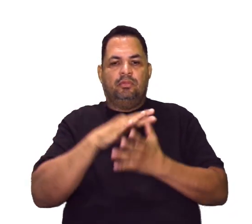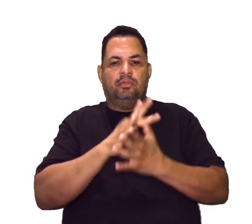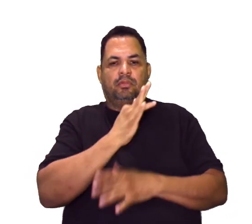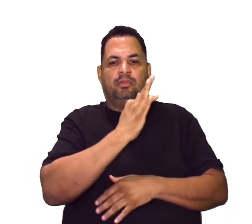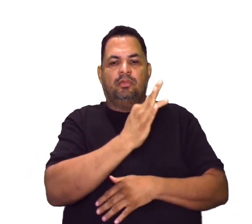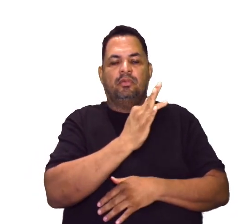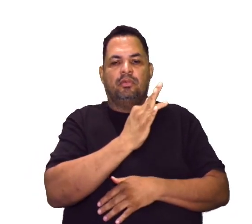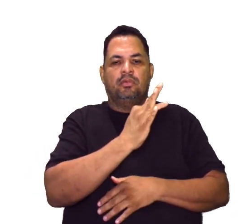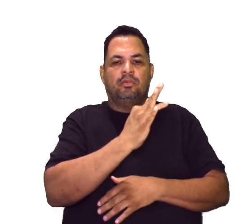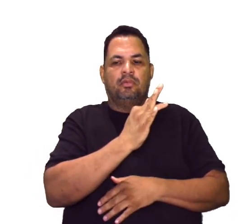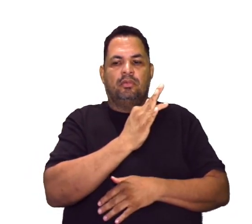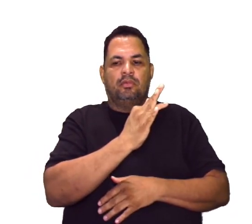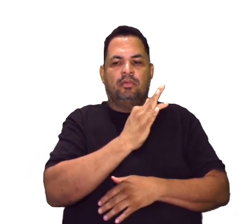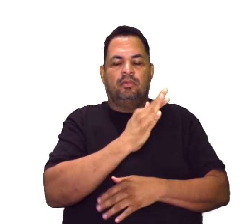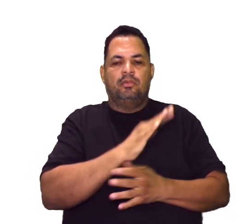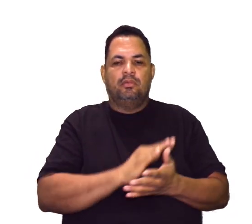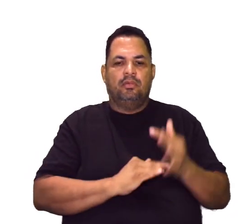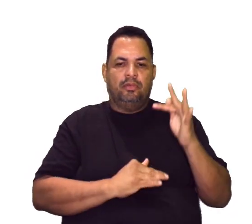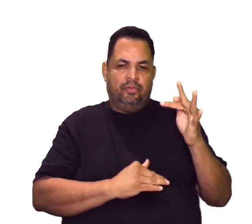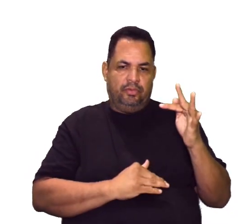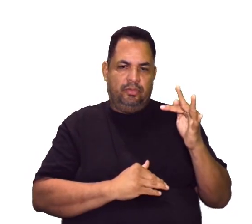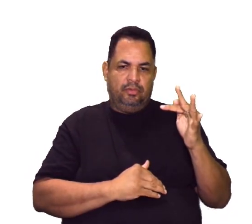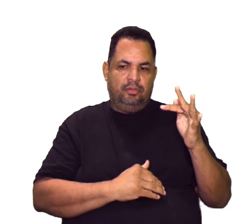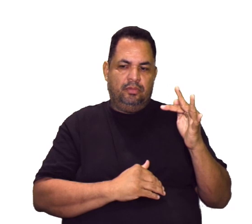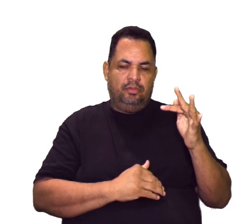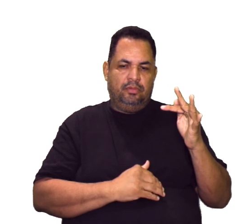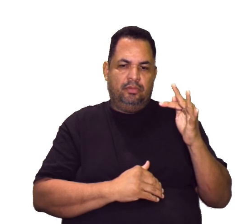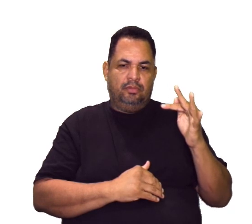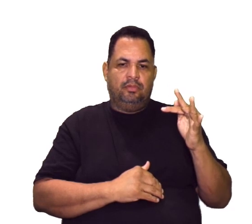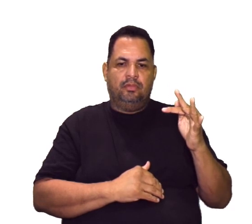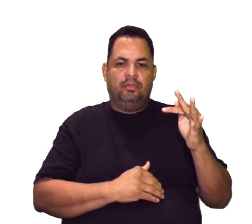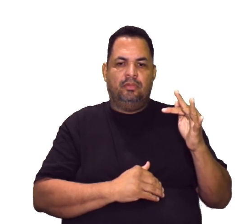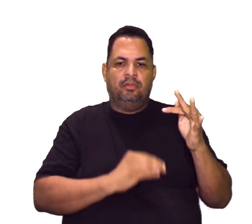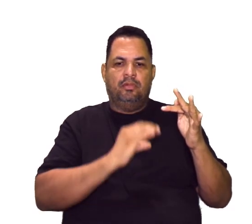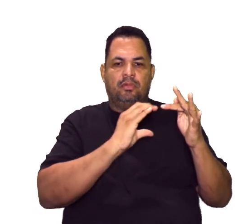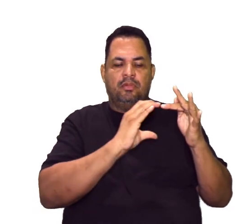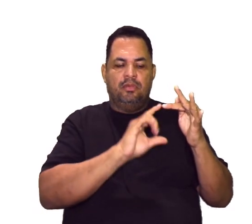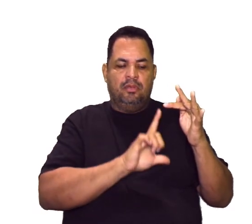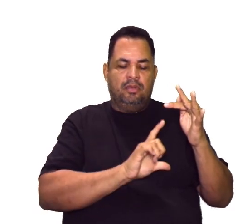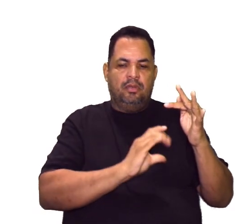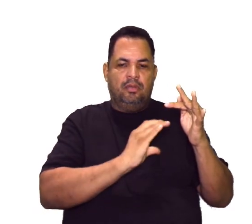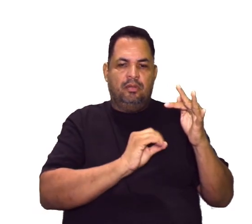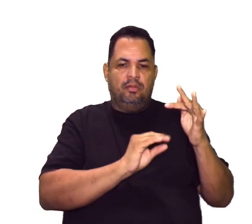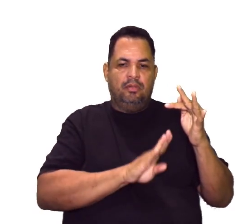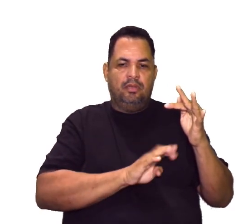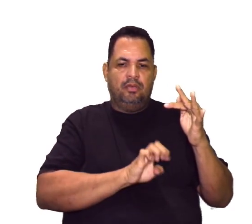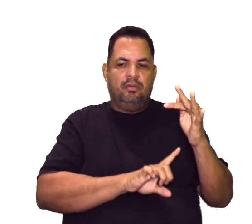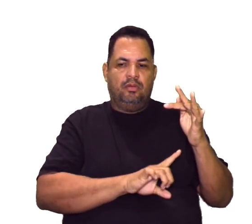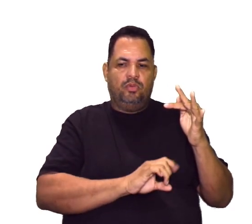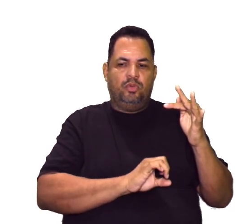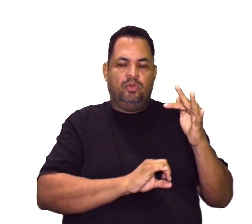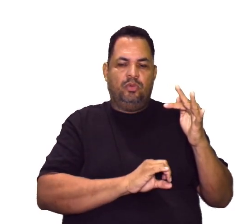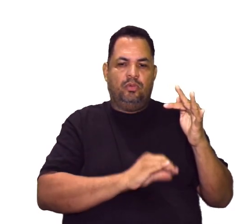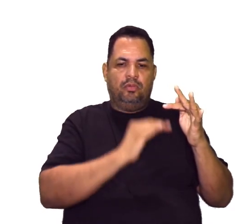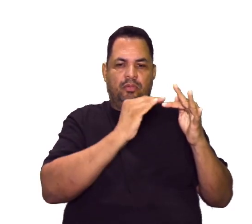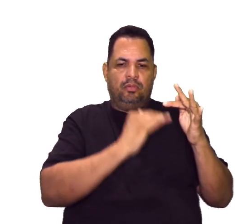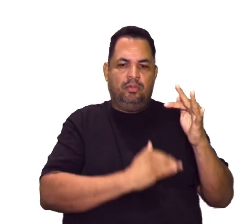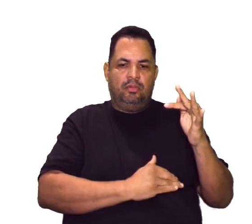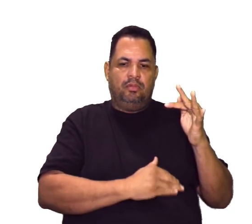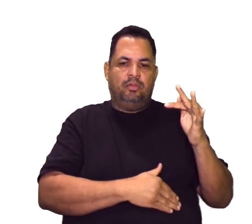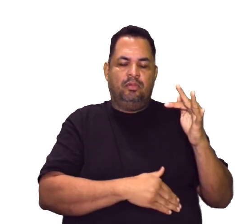flúor está nessa posição. Flúor, cloro, bromo e iodo.